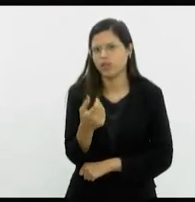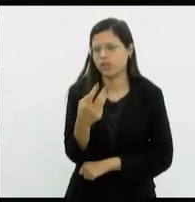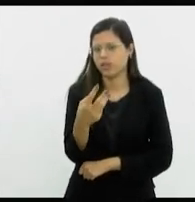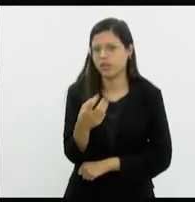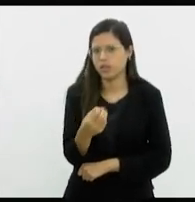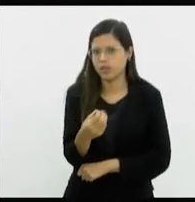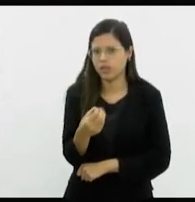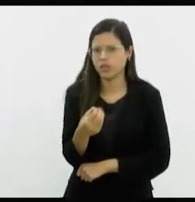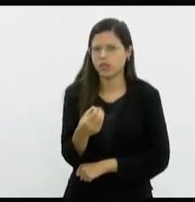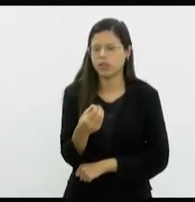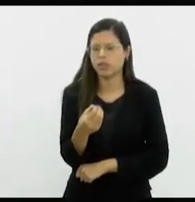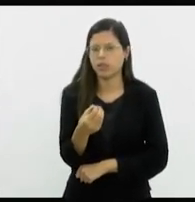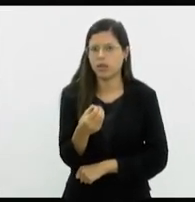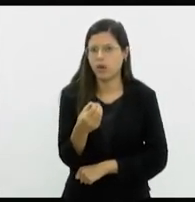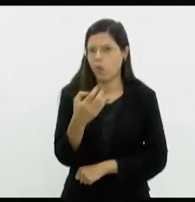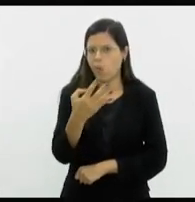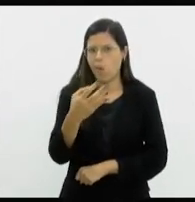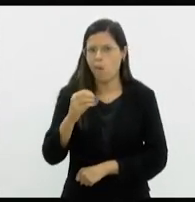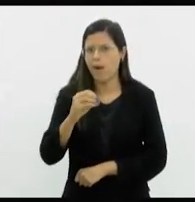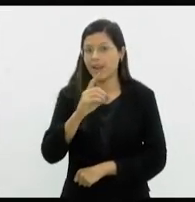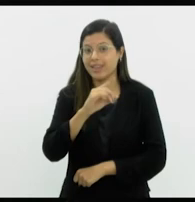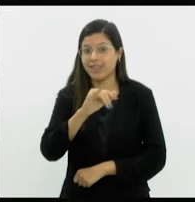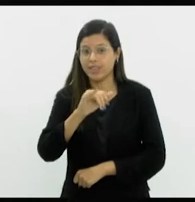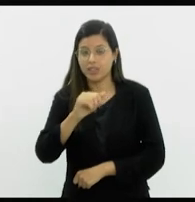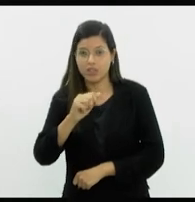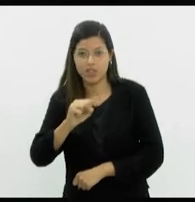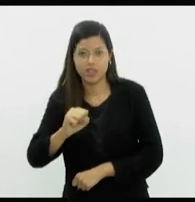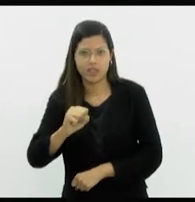30, 40 dias,